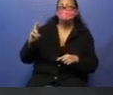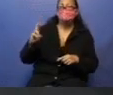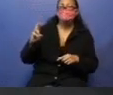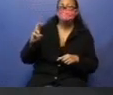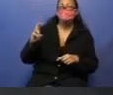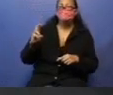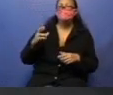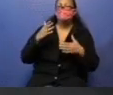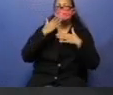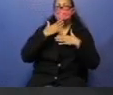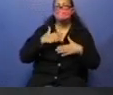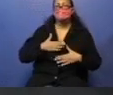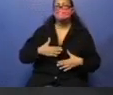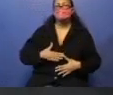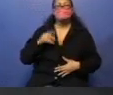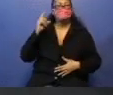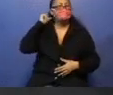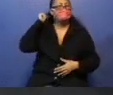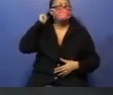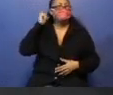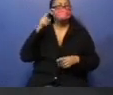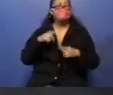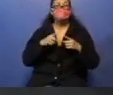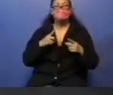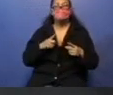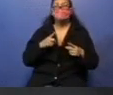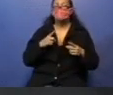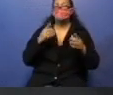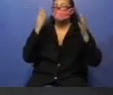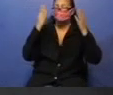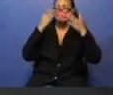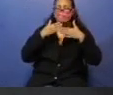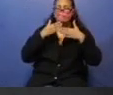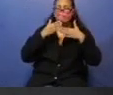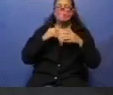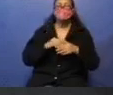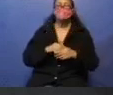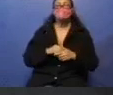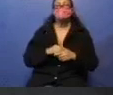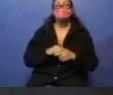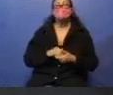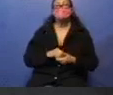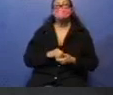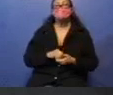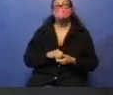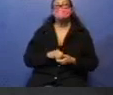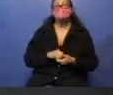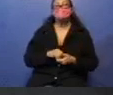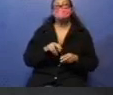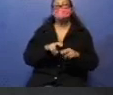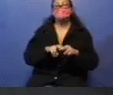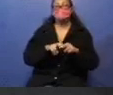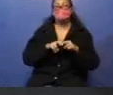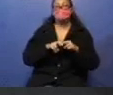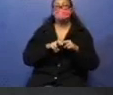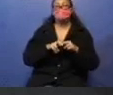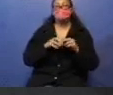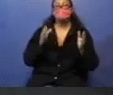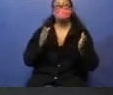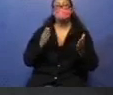nosso cabelo, só que a gente não enxerga, inclusive no nosso corpo. Por isso, nessas